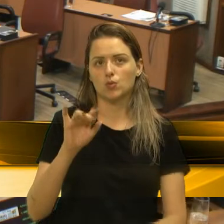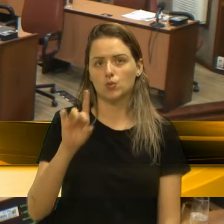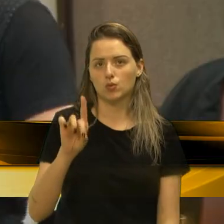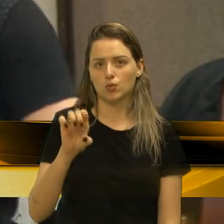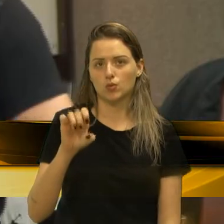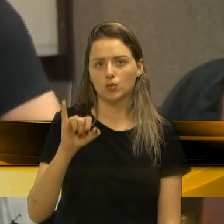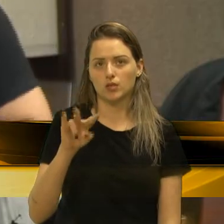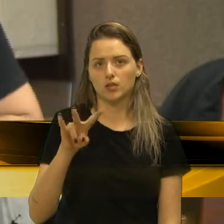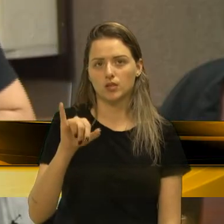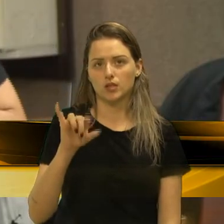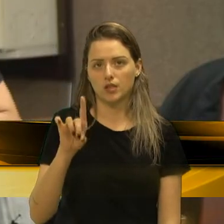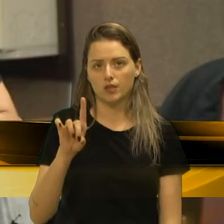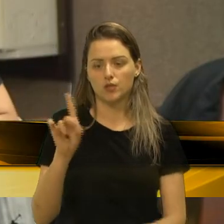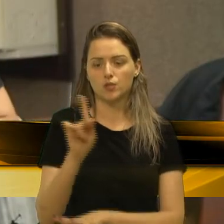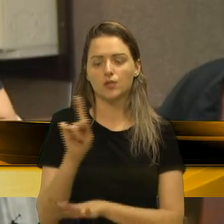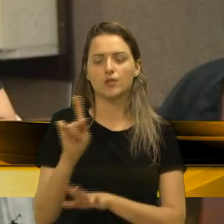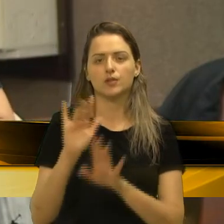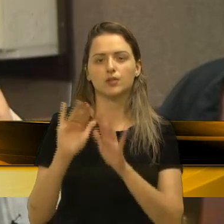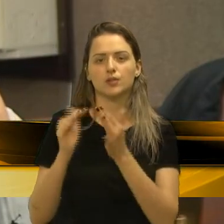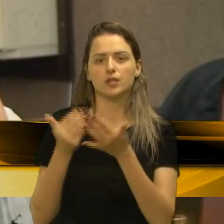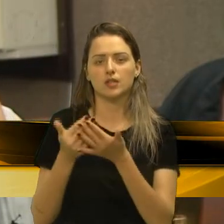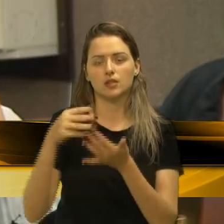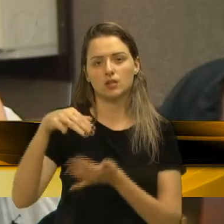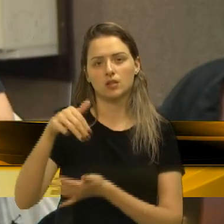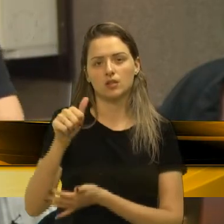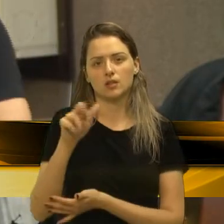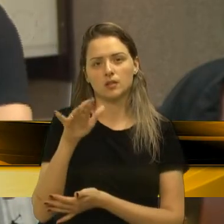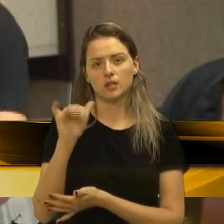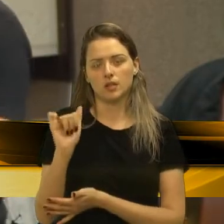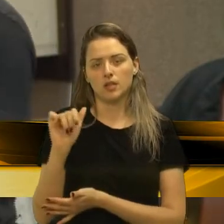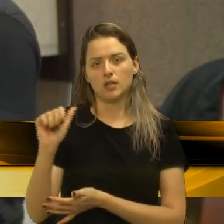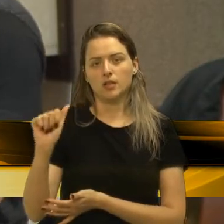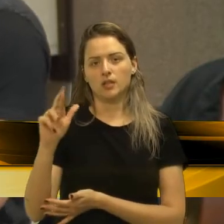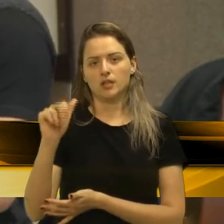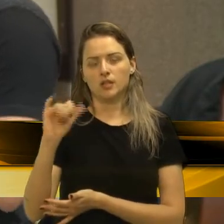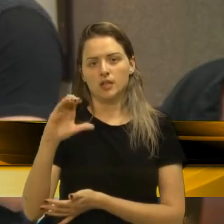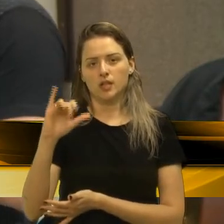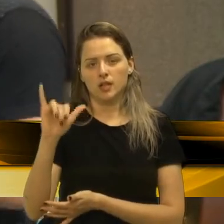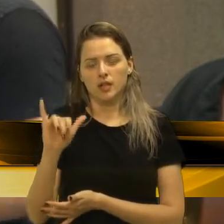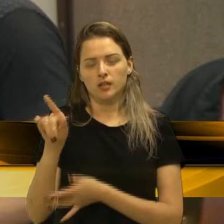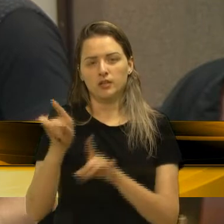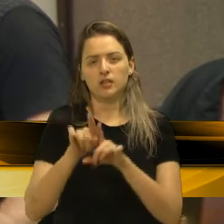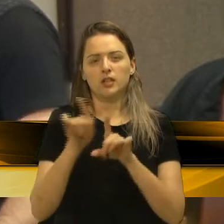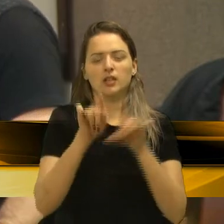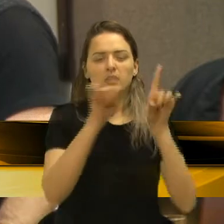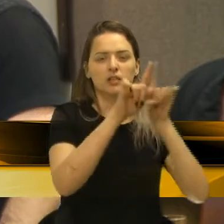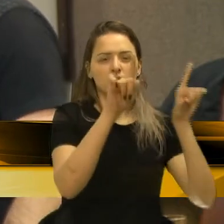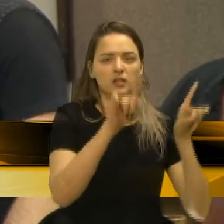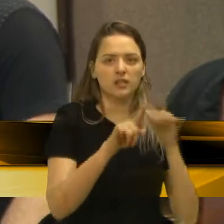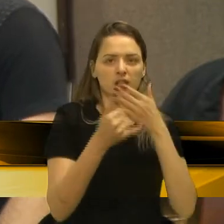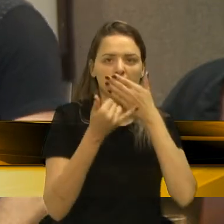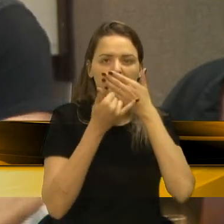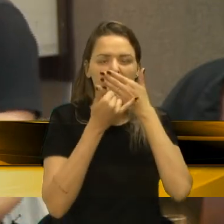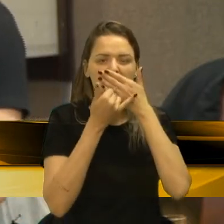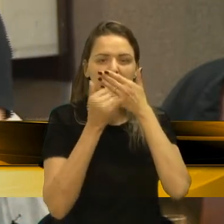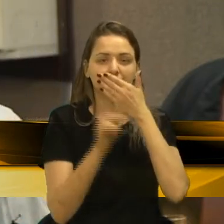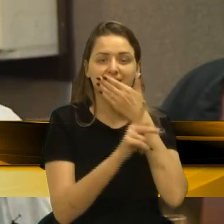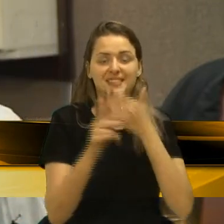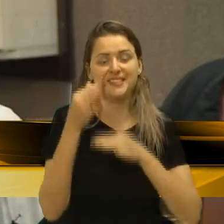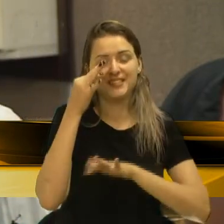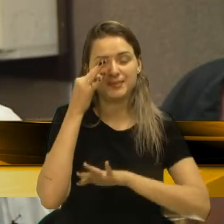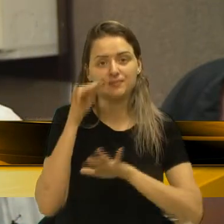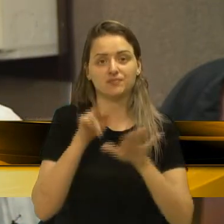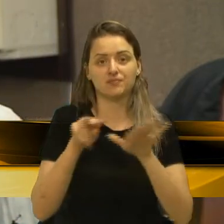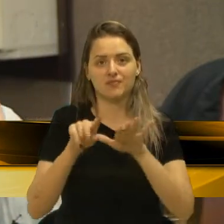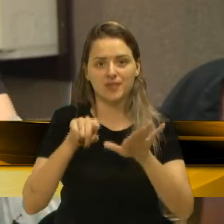da escola Maria Araci, todos os alunos aqui, funcionários, servidores estão aqui presentes, quero saudar a escola, que semana que